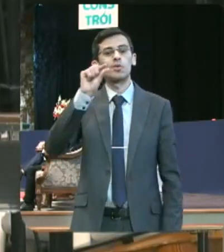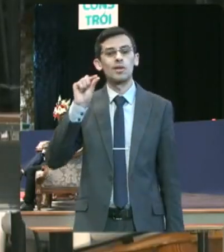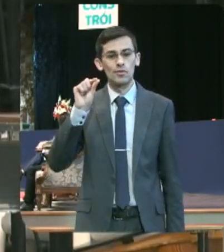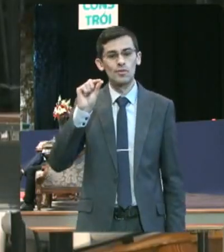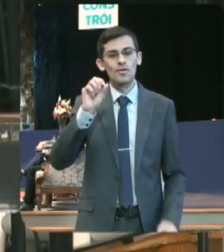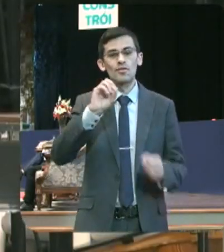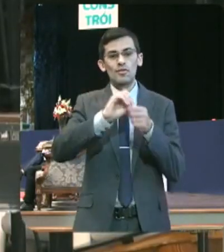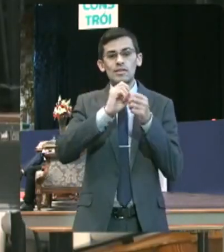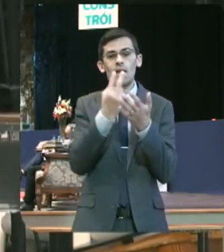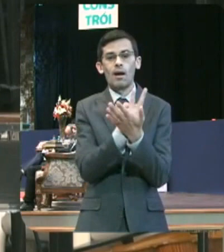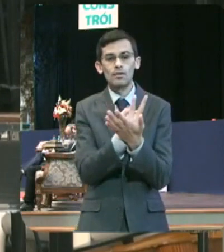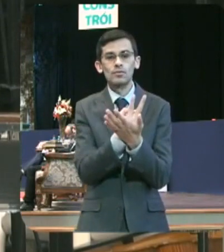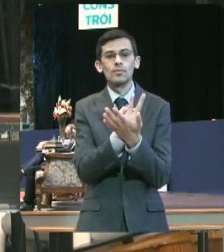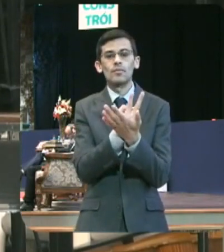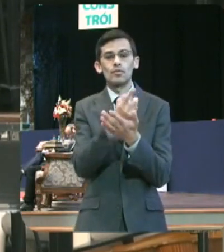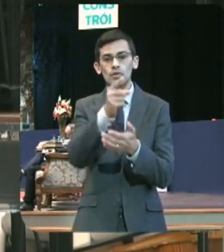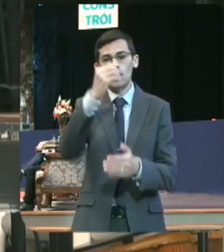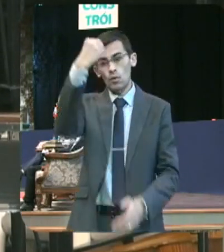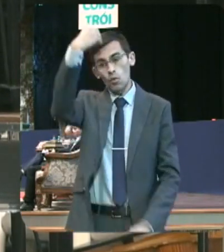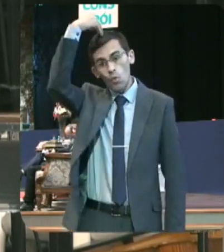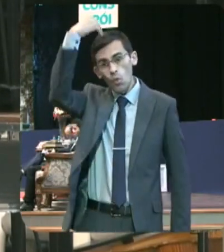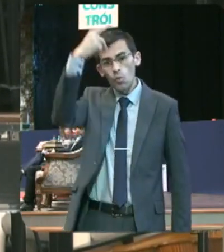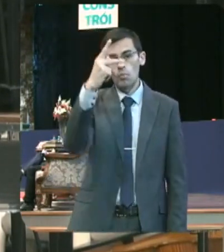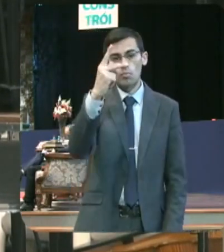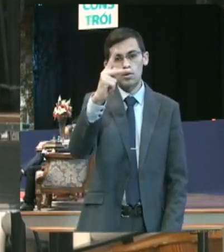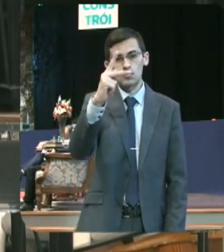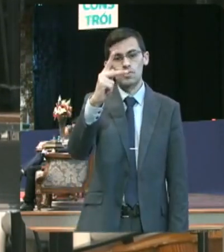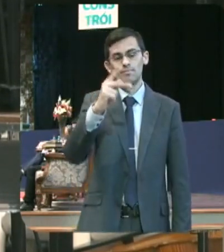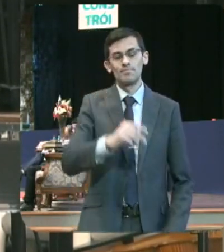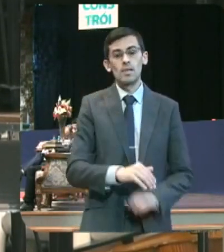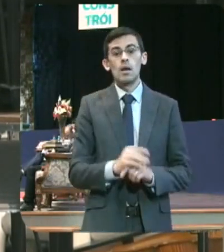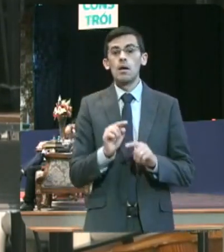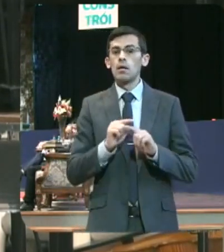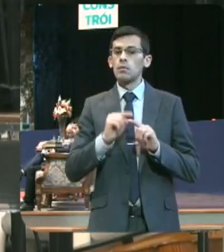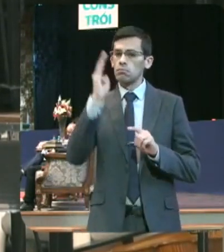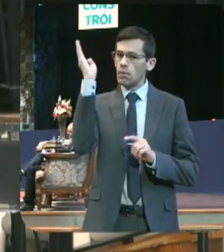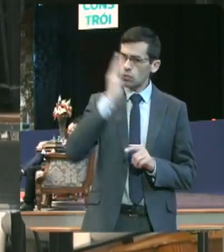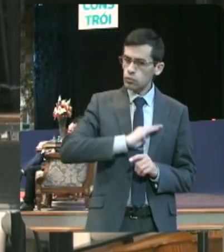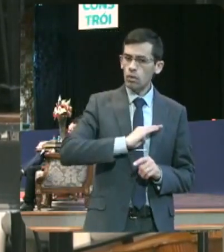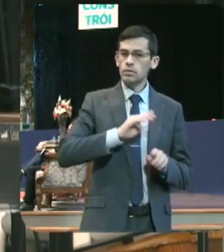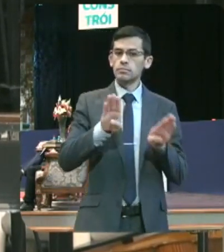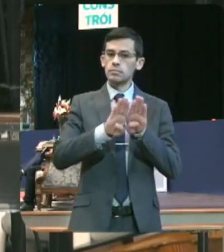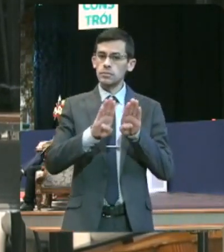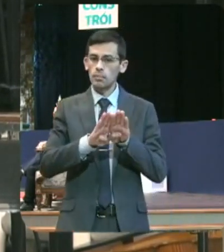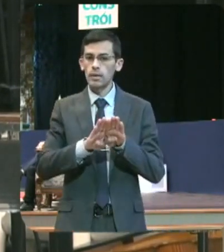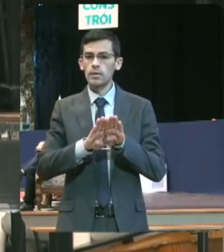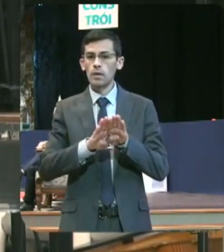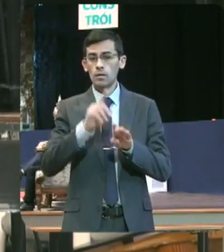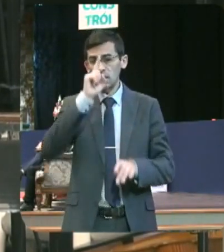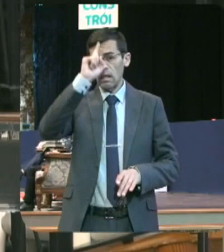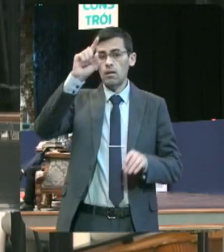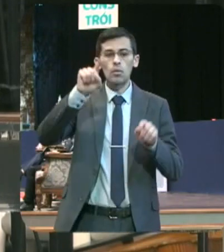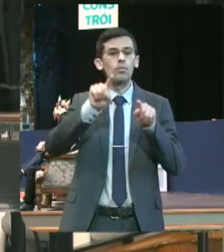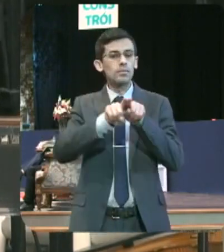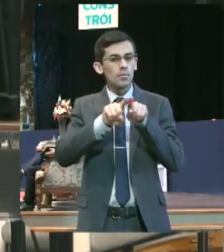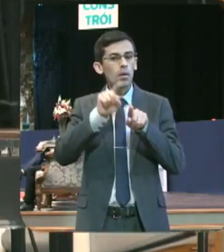então você tem dolo, você fez isso dolosamente, maldosamente, essa é a